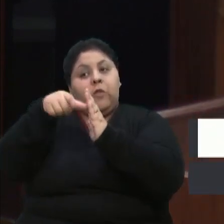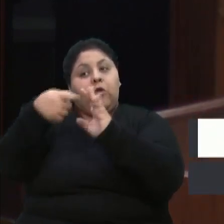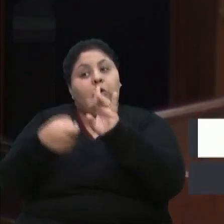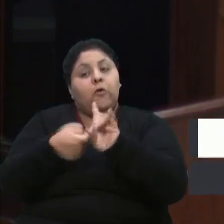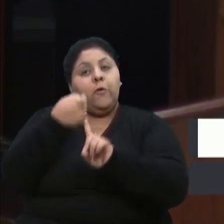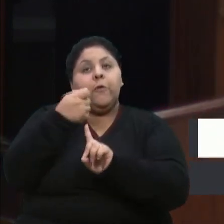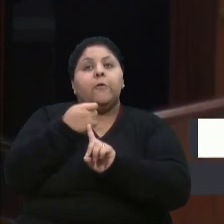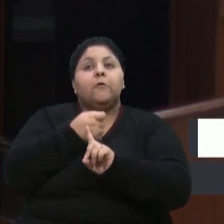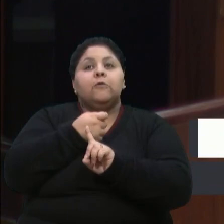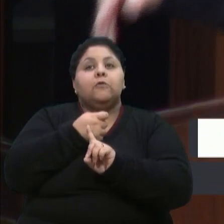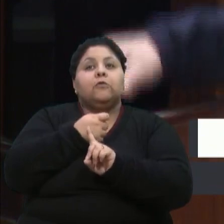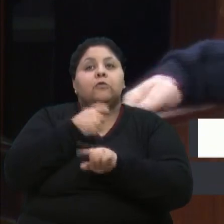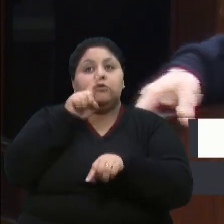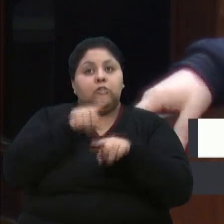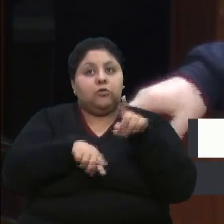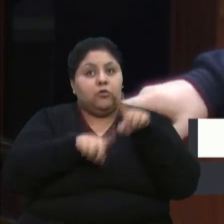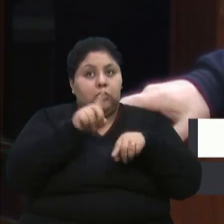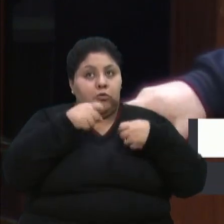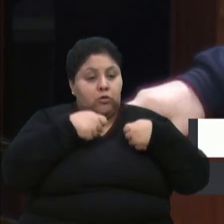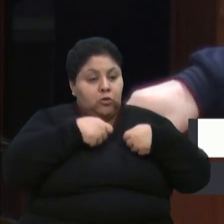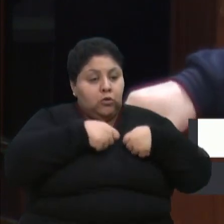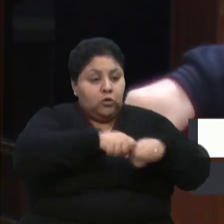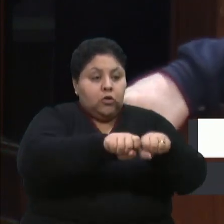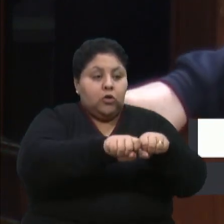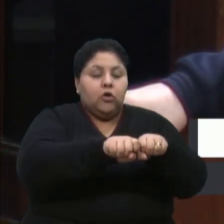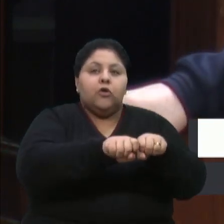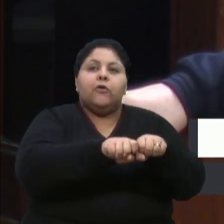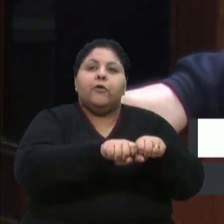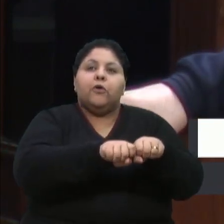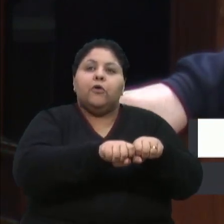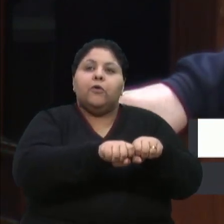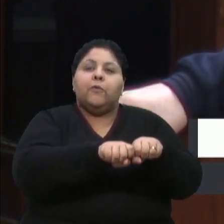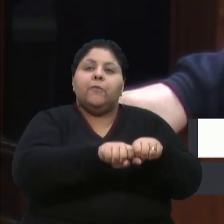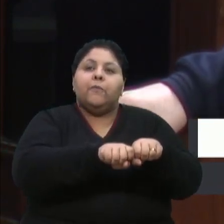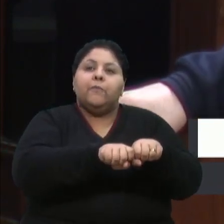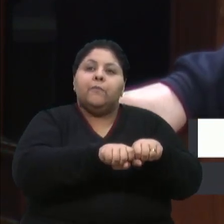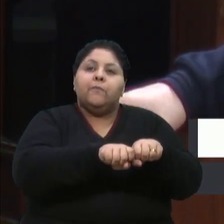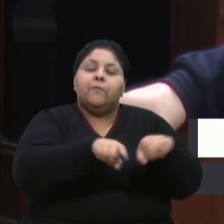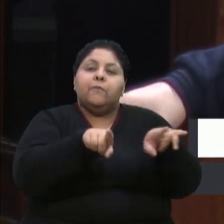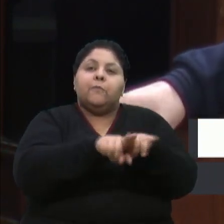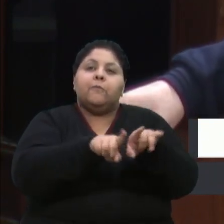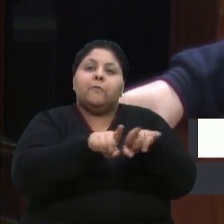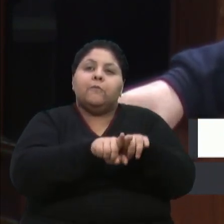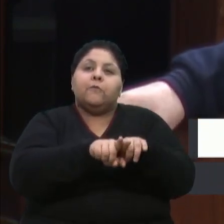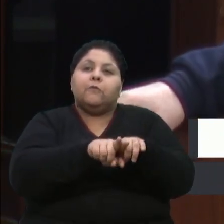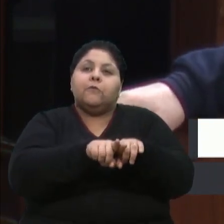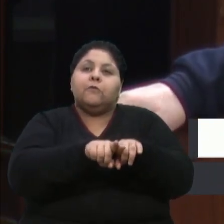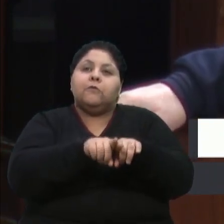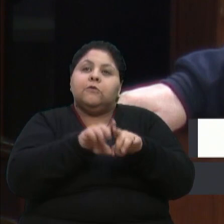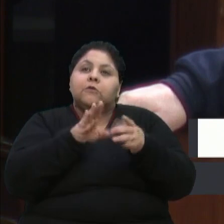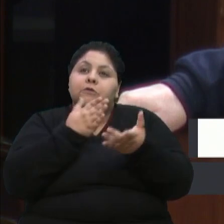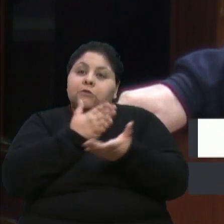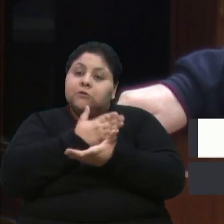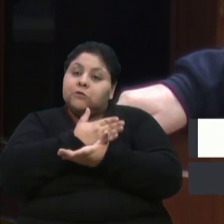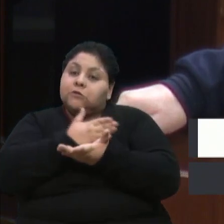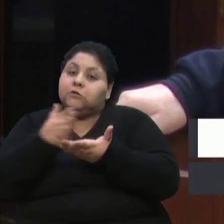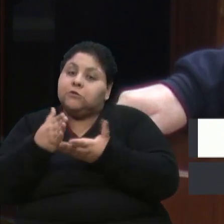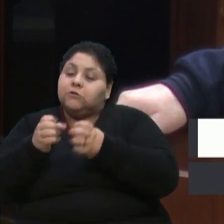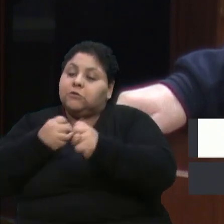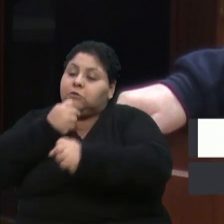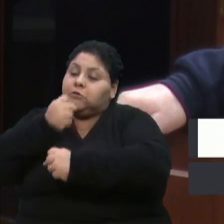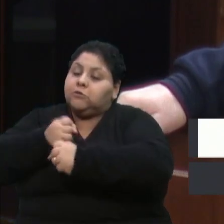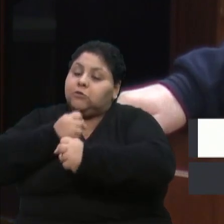um atacadão sendo inaugurado onde era a Robert Show. E também já tem licença para iniciar a construção de um